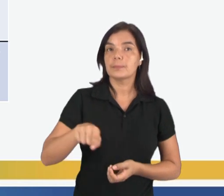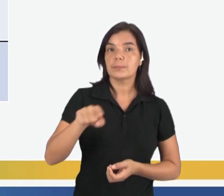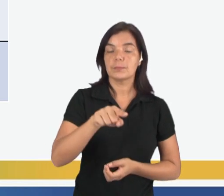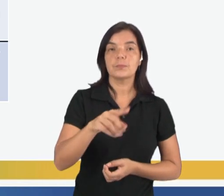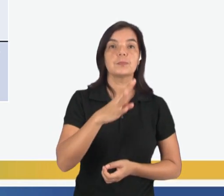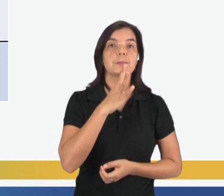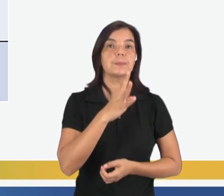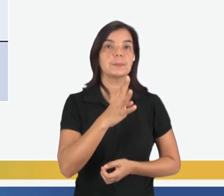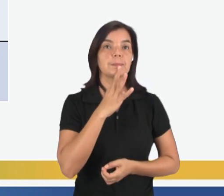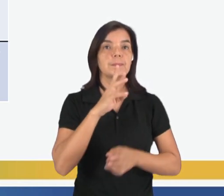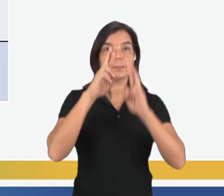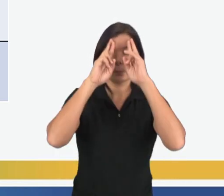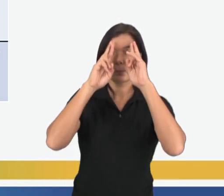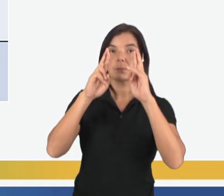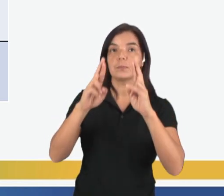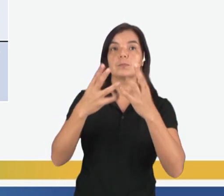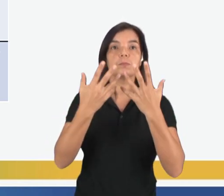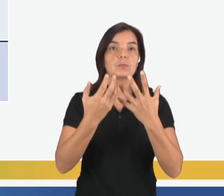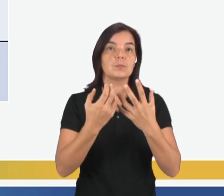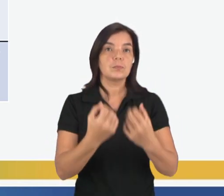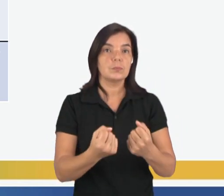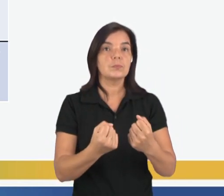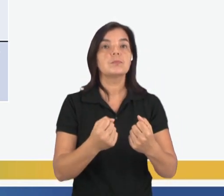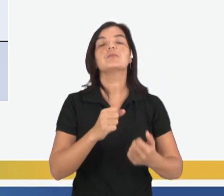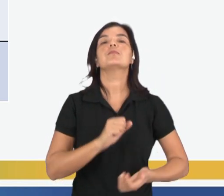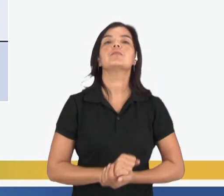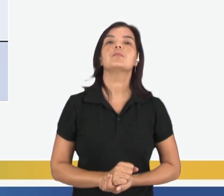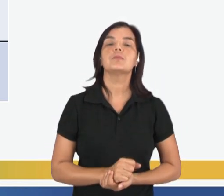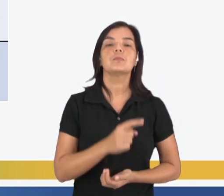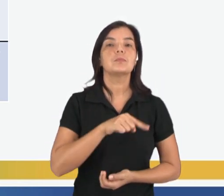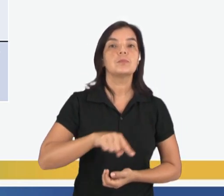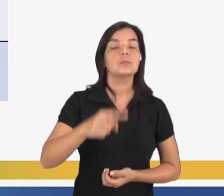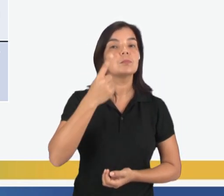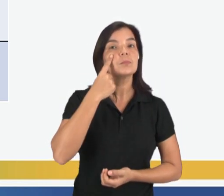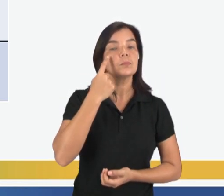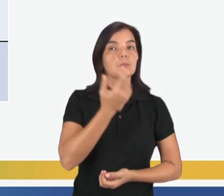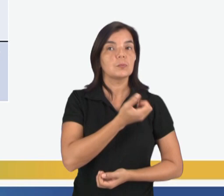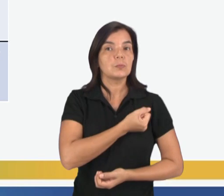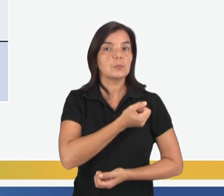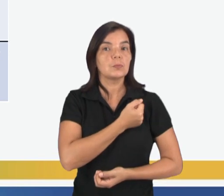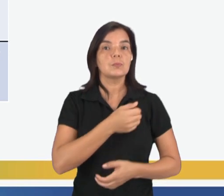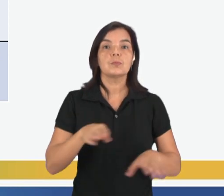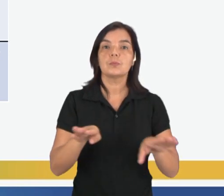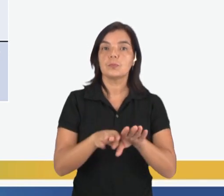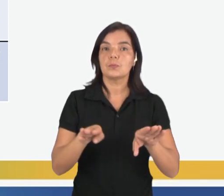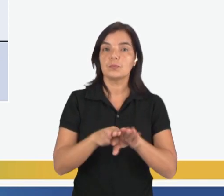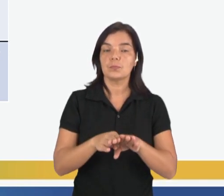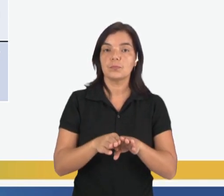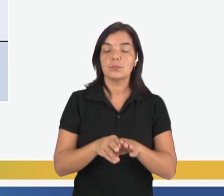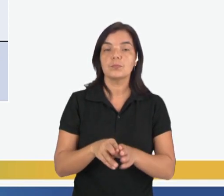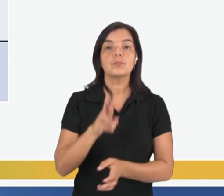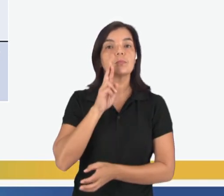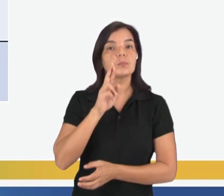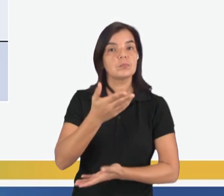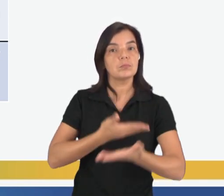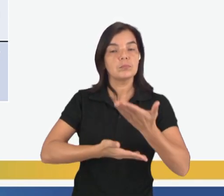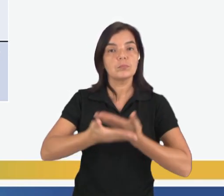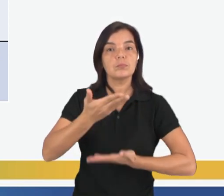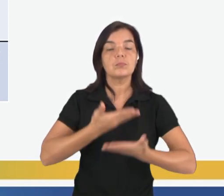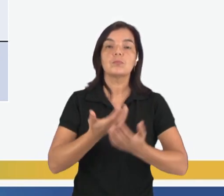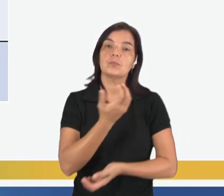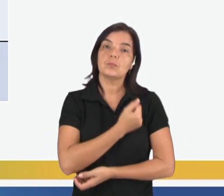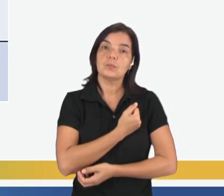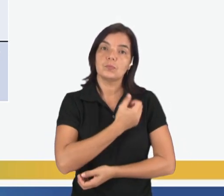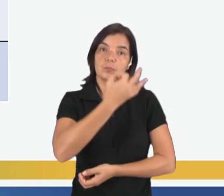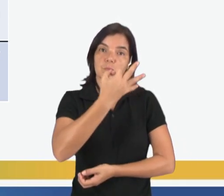certo? Conhecer, respeitar, aceitar. Você vai estar numerando também, fazendo a correspondência, colocando o